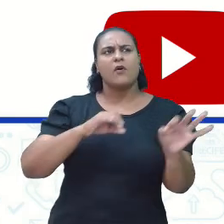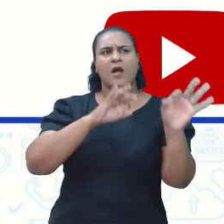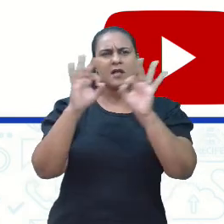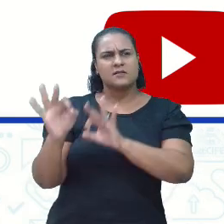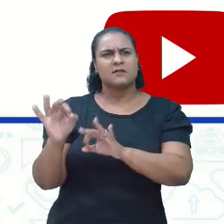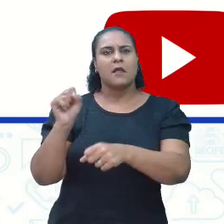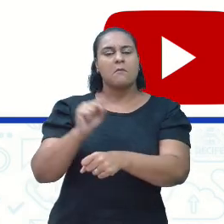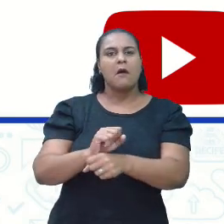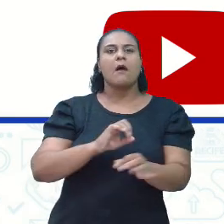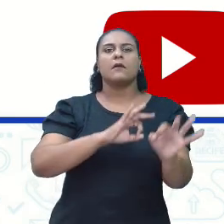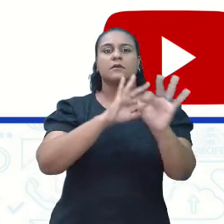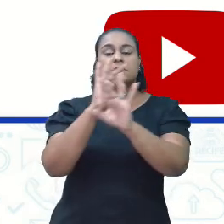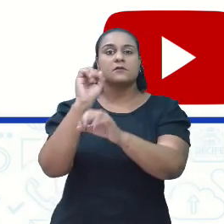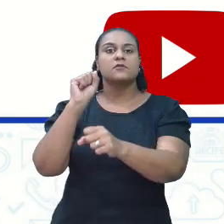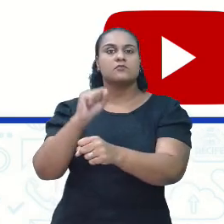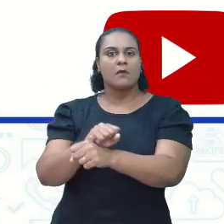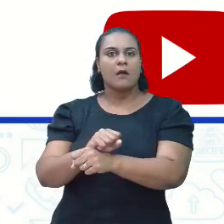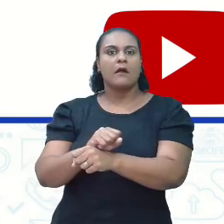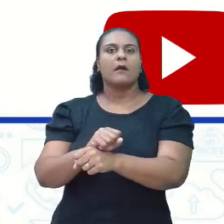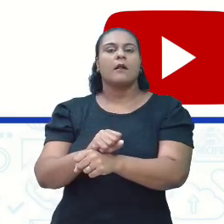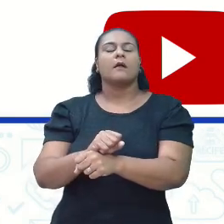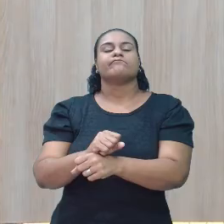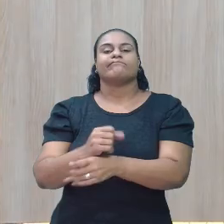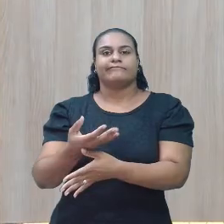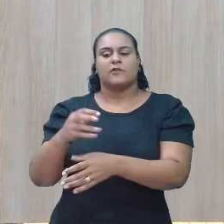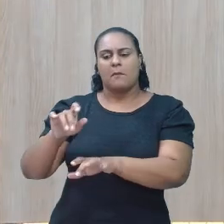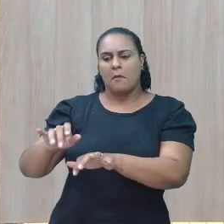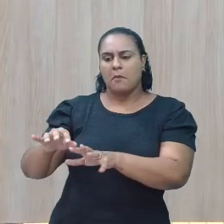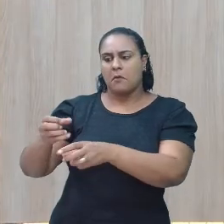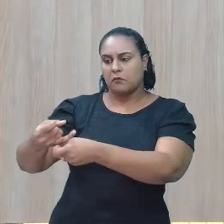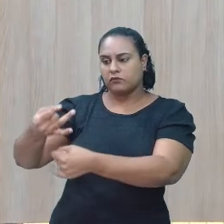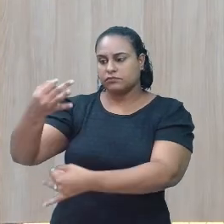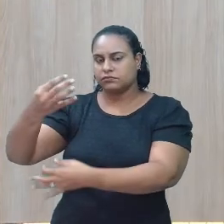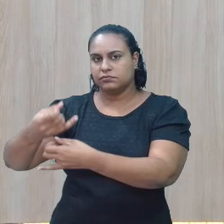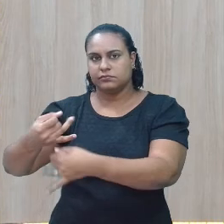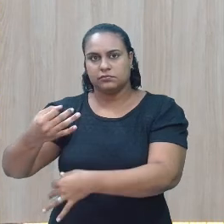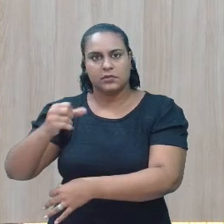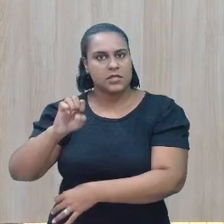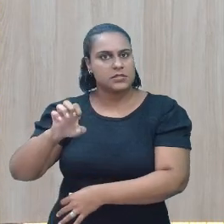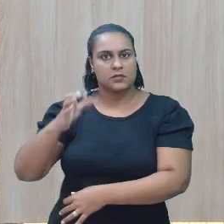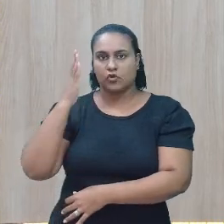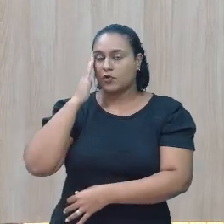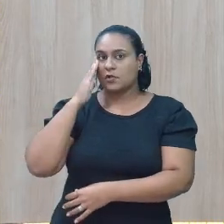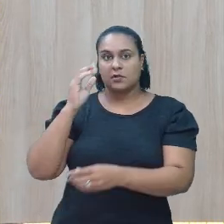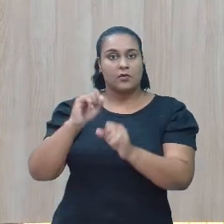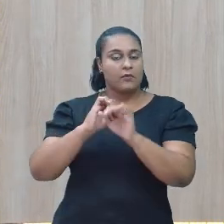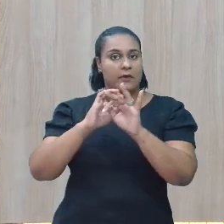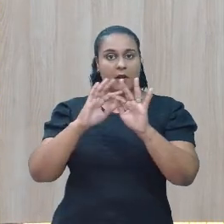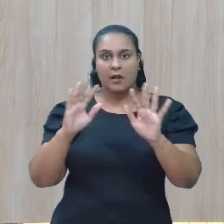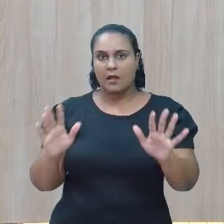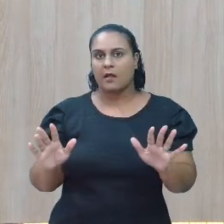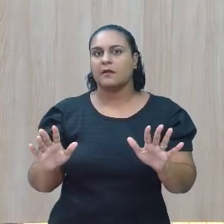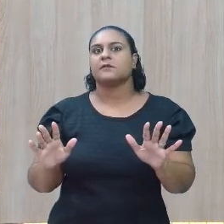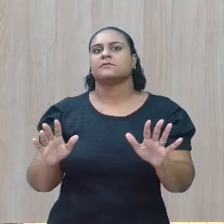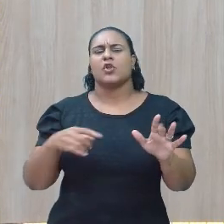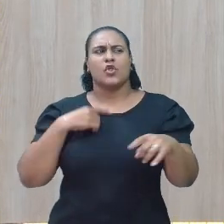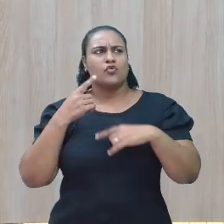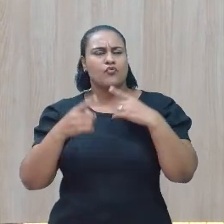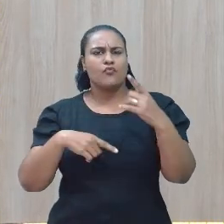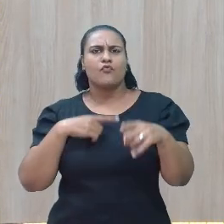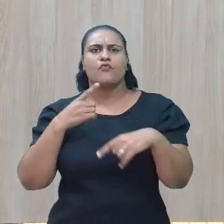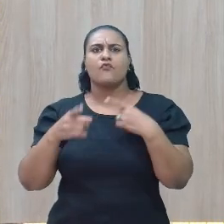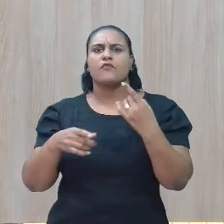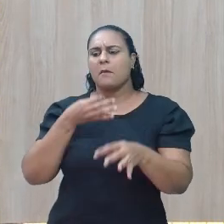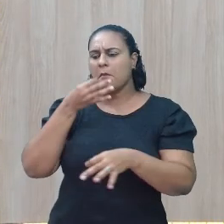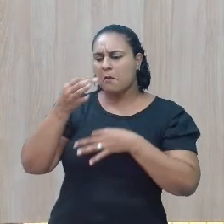sua dúvida, escreve para a gente qualquer informação que não ficou clara, qualquer parte que não ficou bem